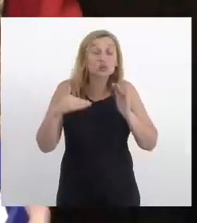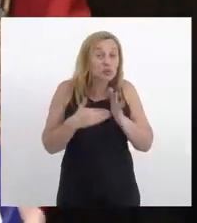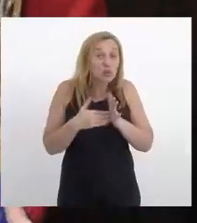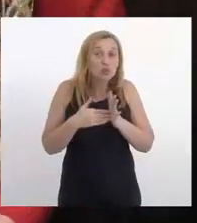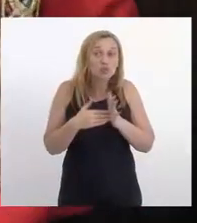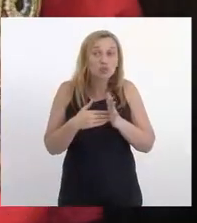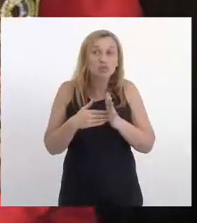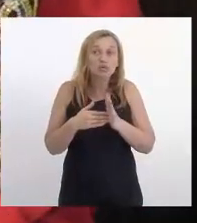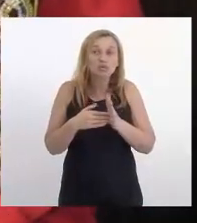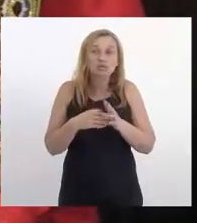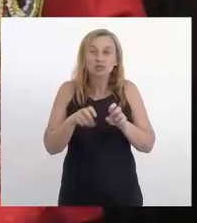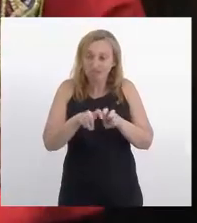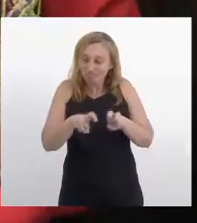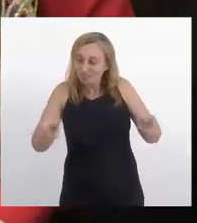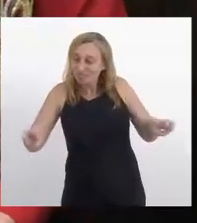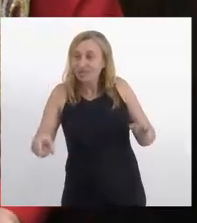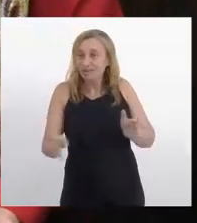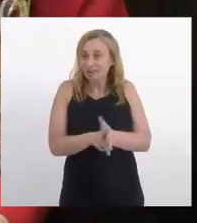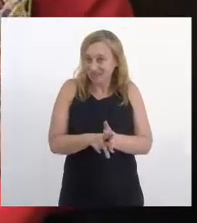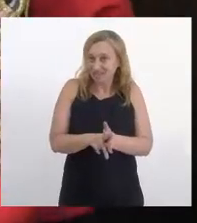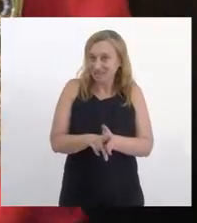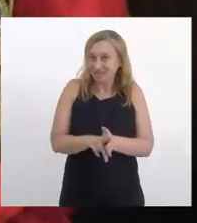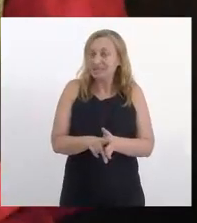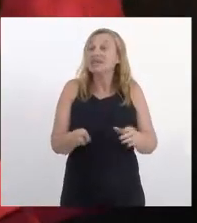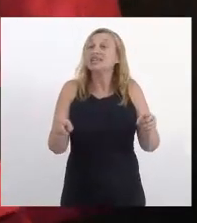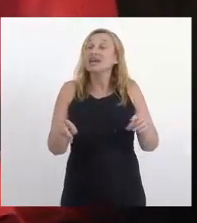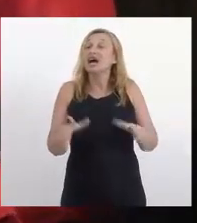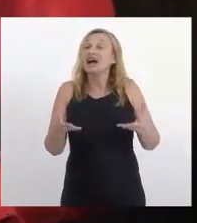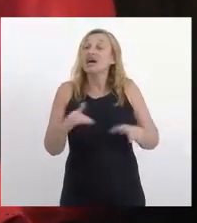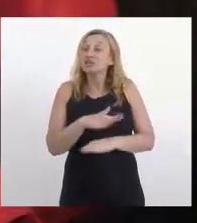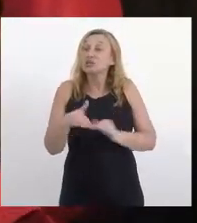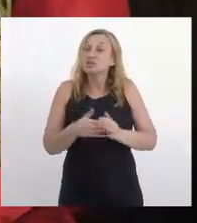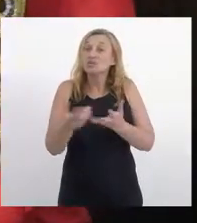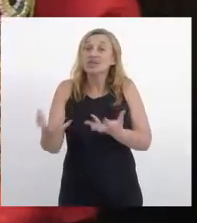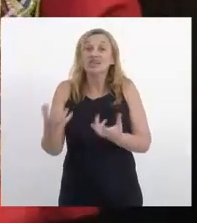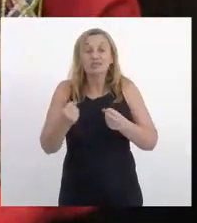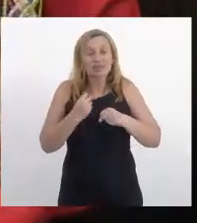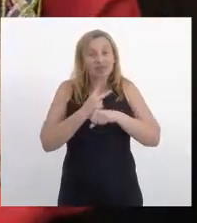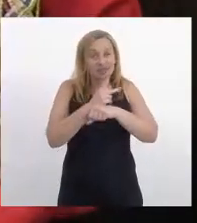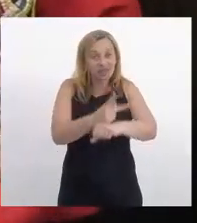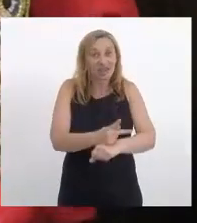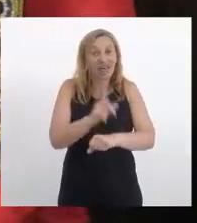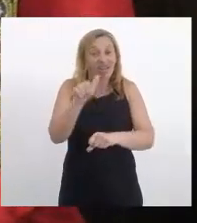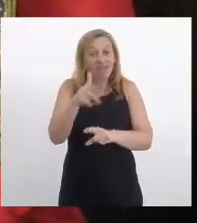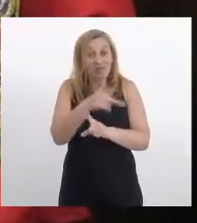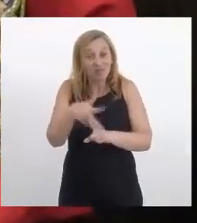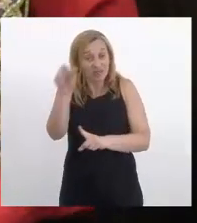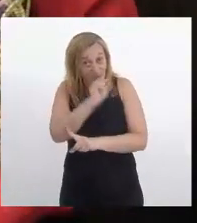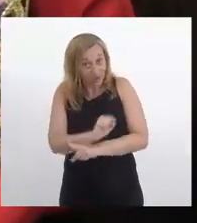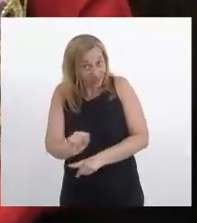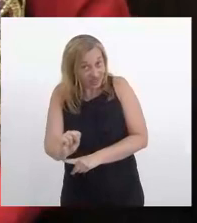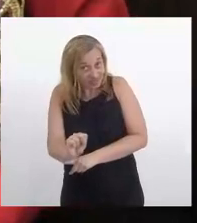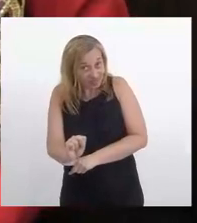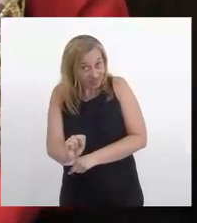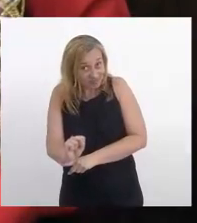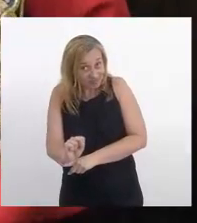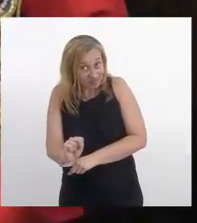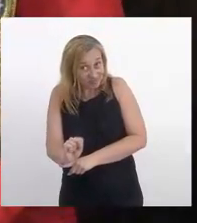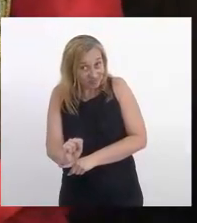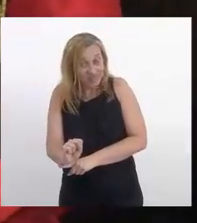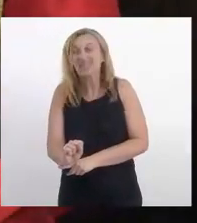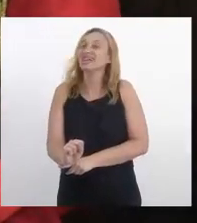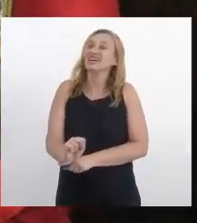que compõem a bancada, e a todos que receberam também esta moção. Isso é uma vitória, né, para